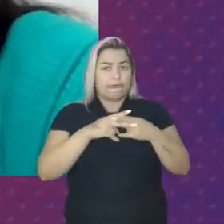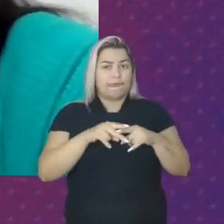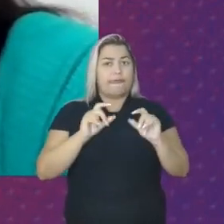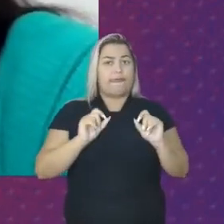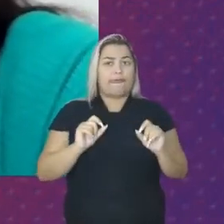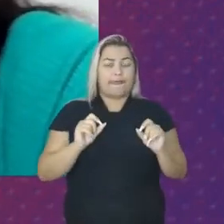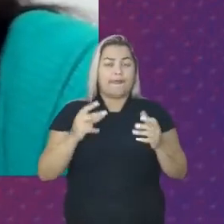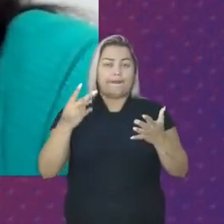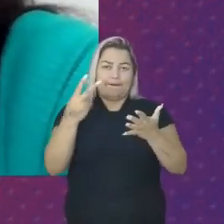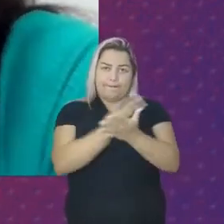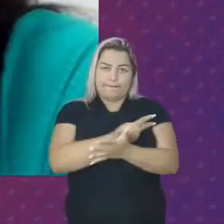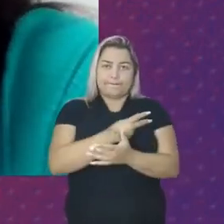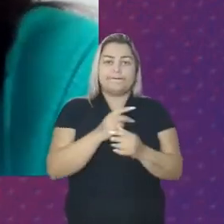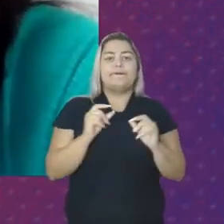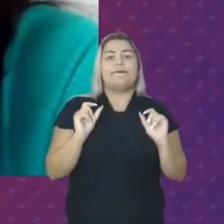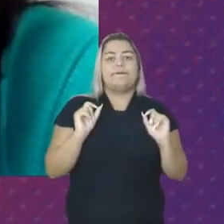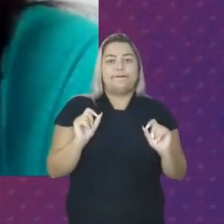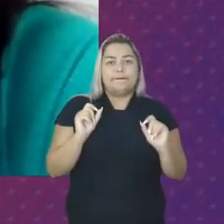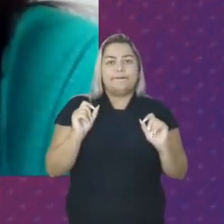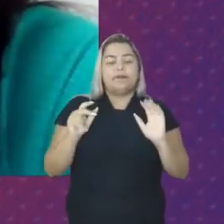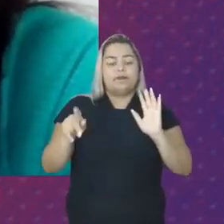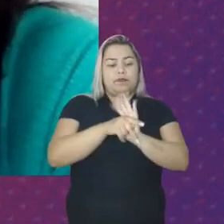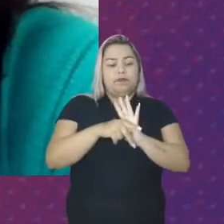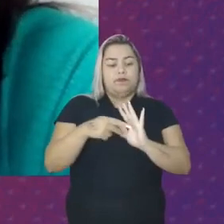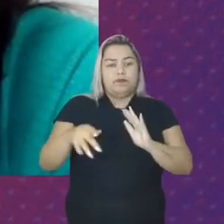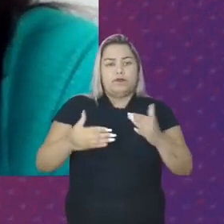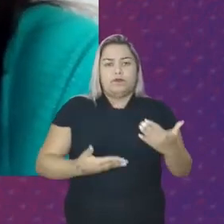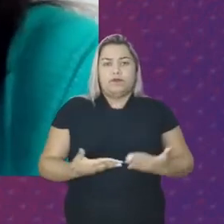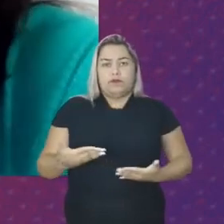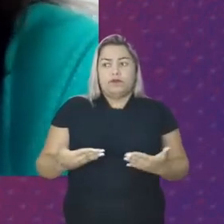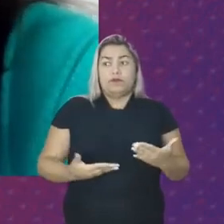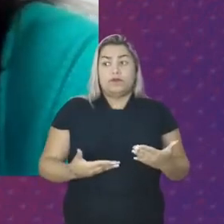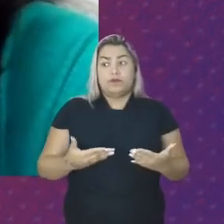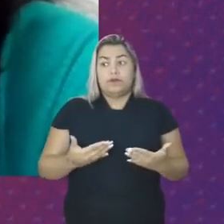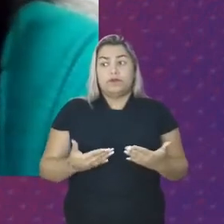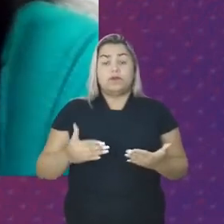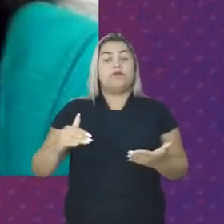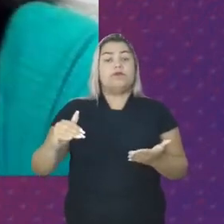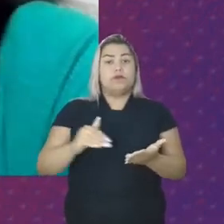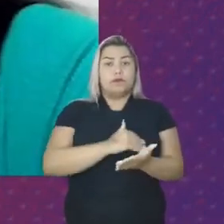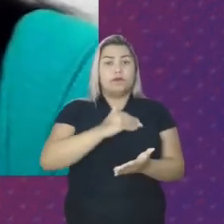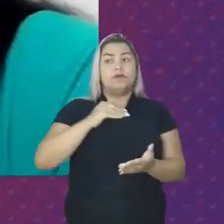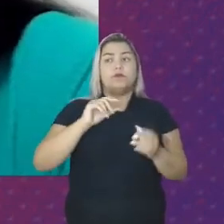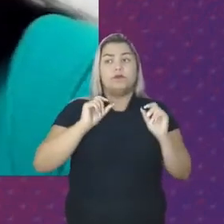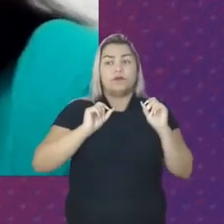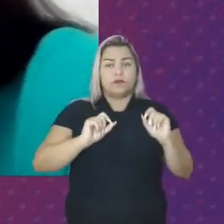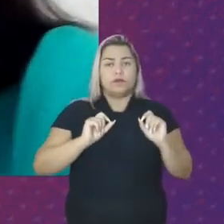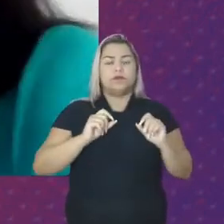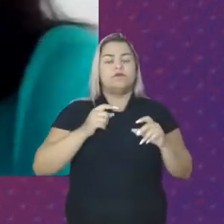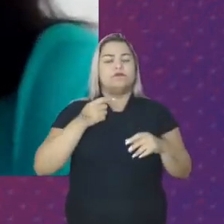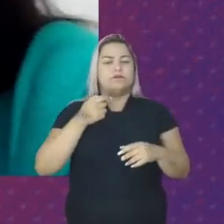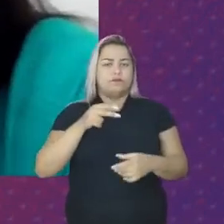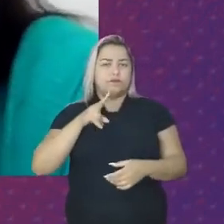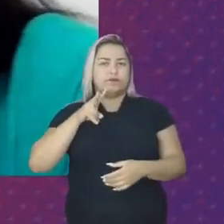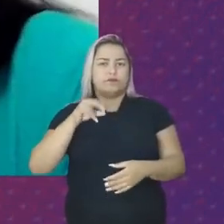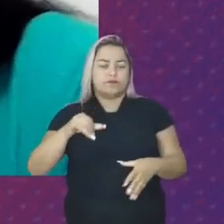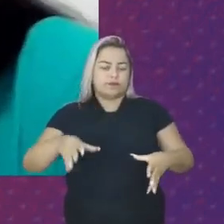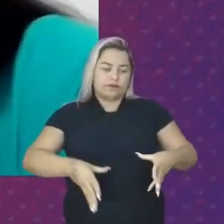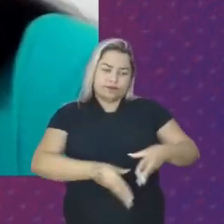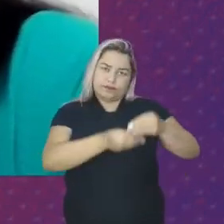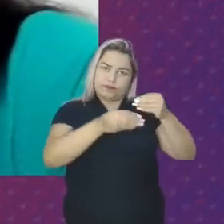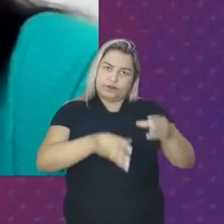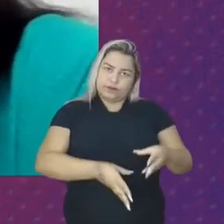de funcionamento da própria Secretaria de Violência do país inteiro, e aos poucos ela vai